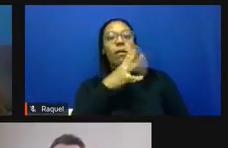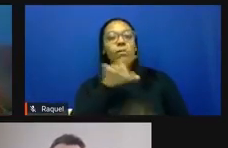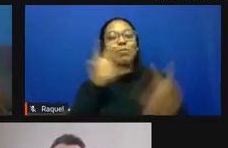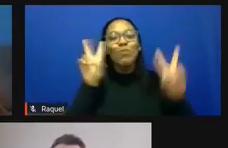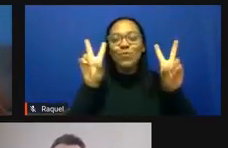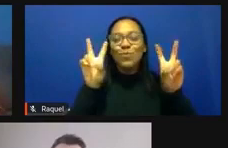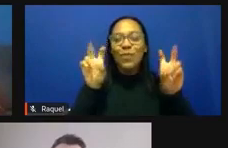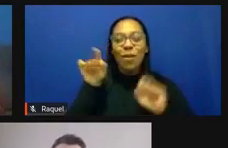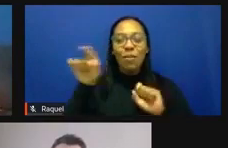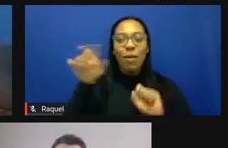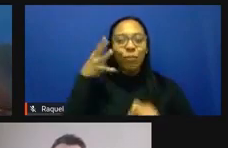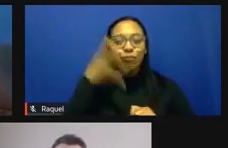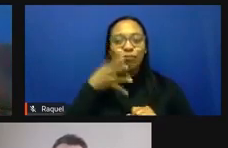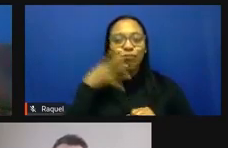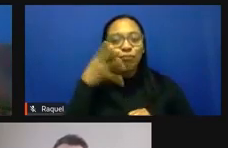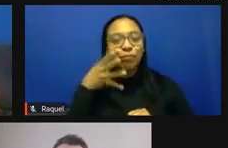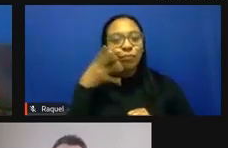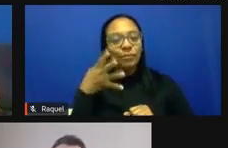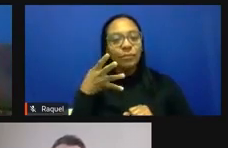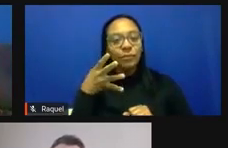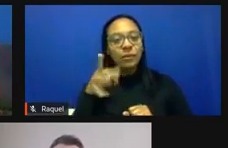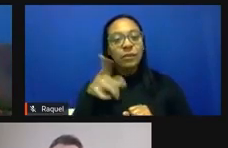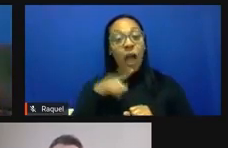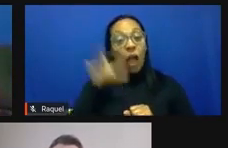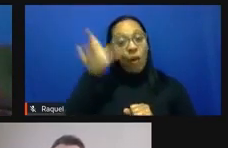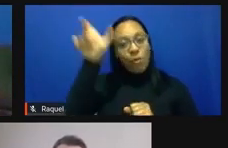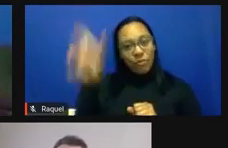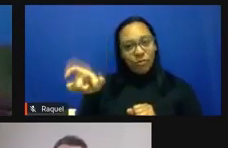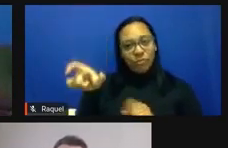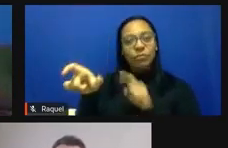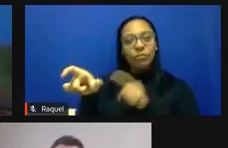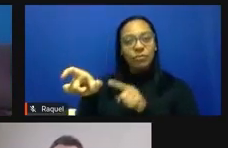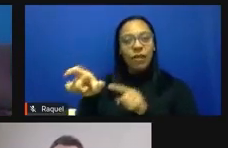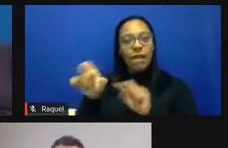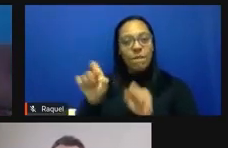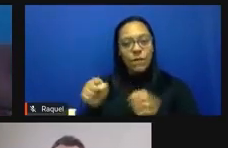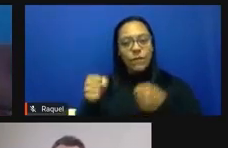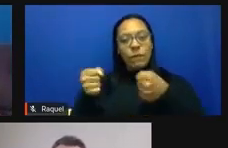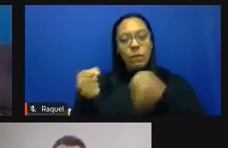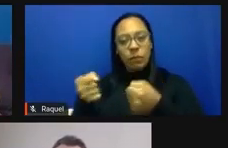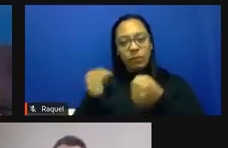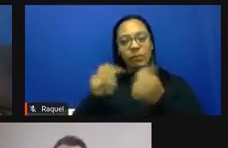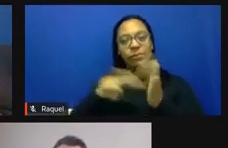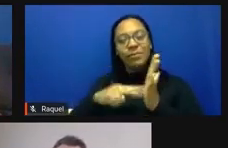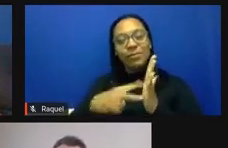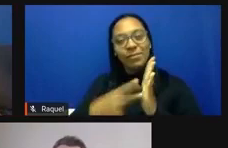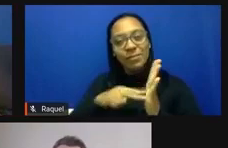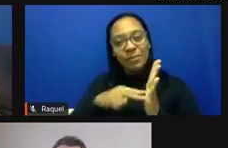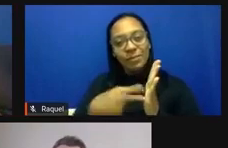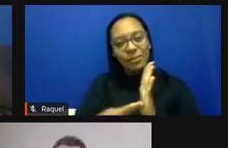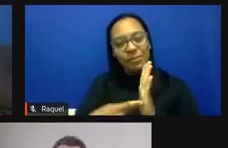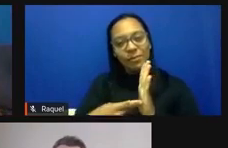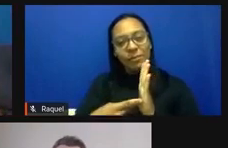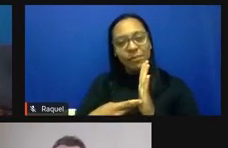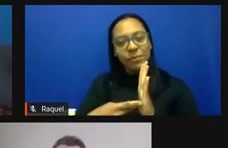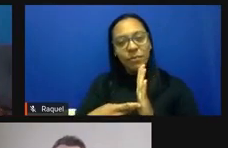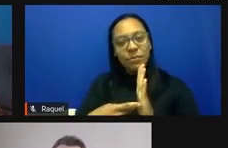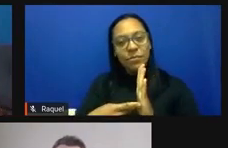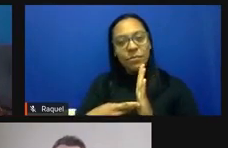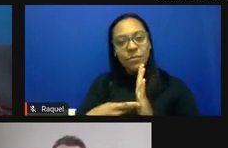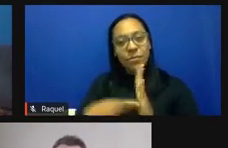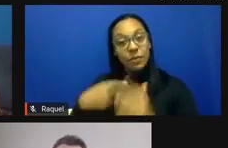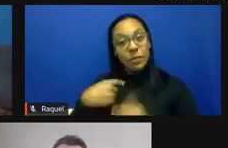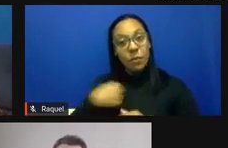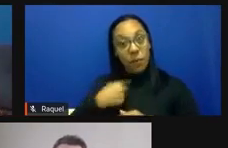que ele tinha uma fala muito forte, uma fala muito significativa. Então, quando eu e a